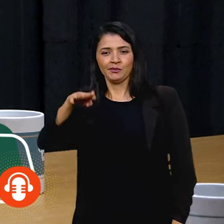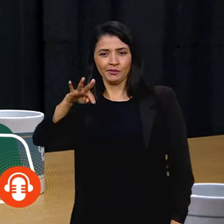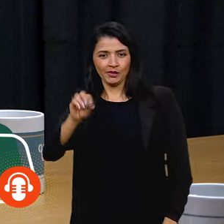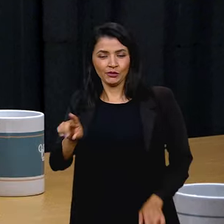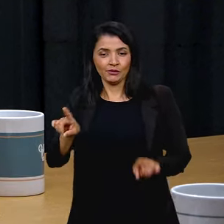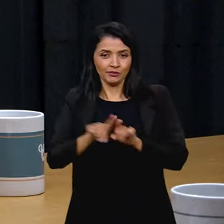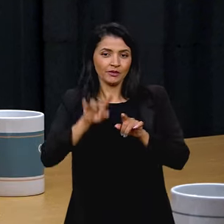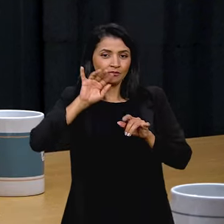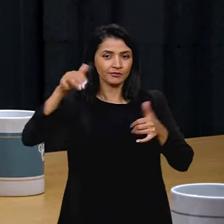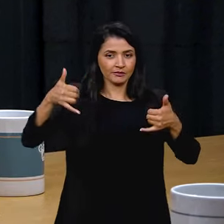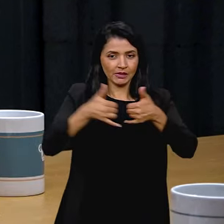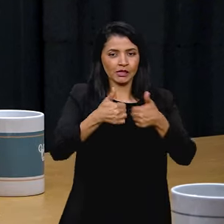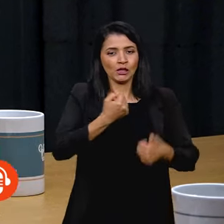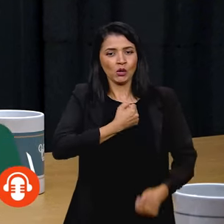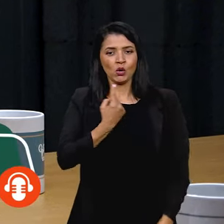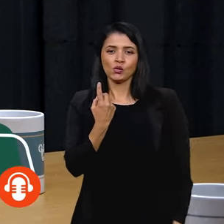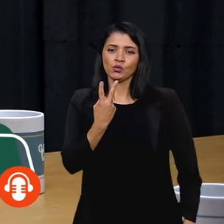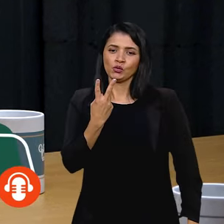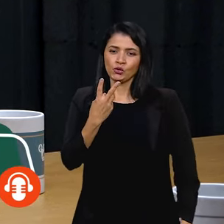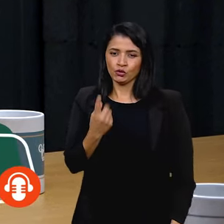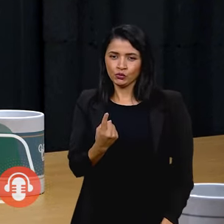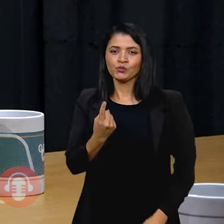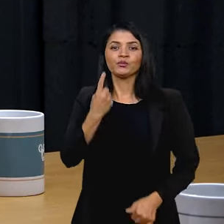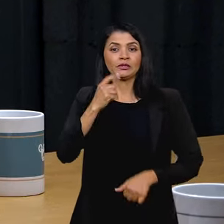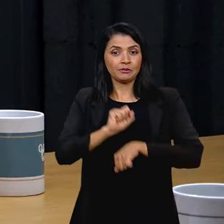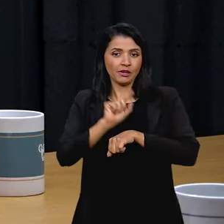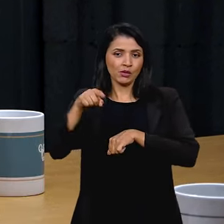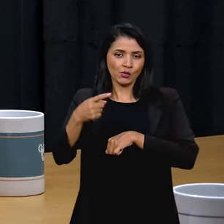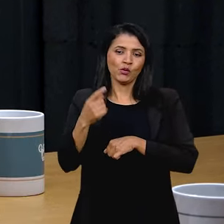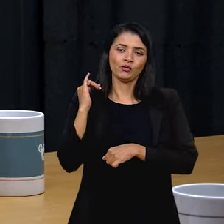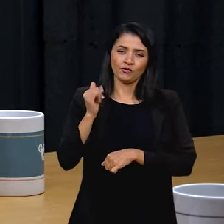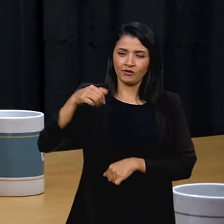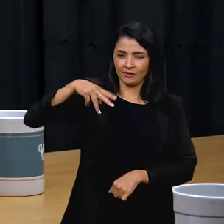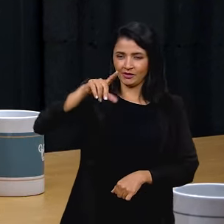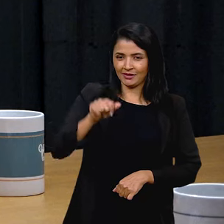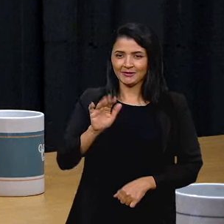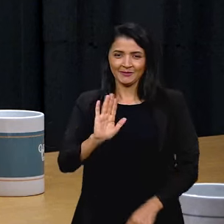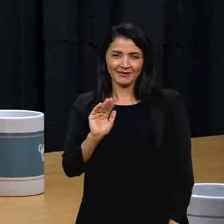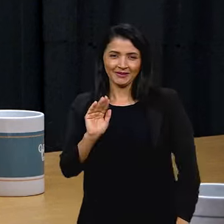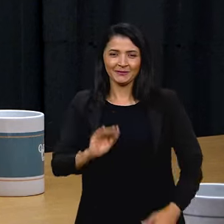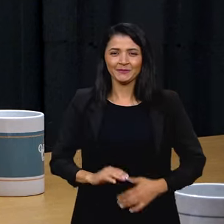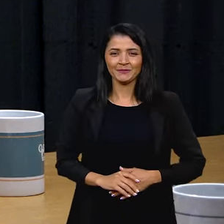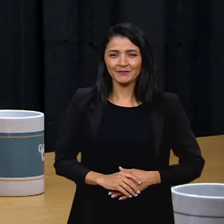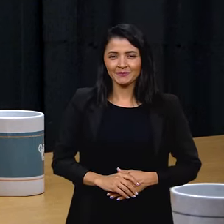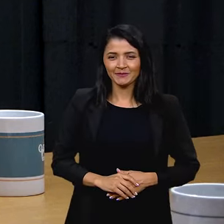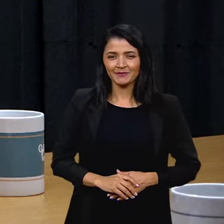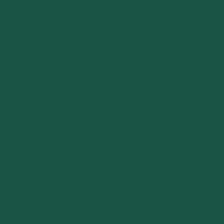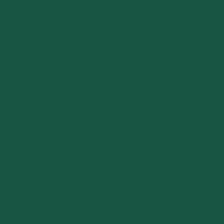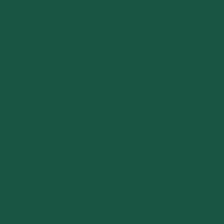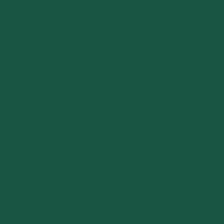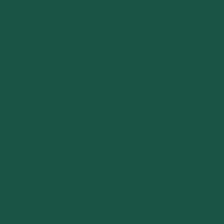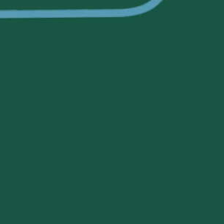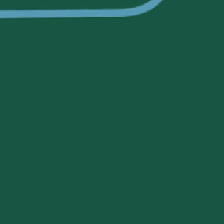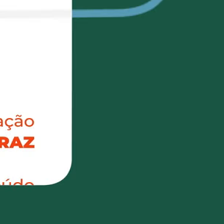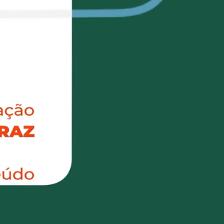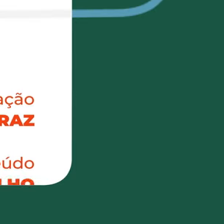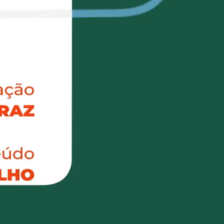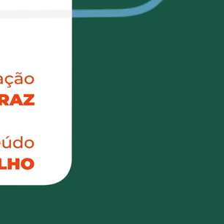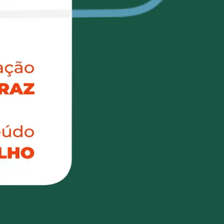tem também o Disc social pelo número 121 Eu espero vocês no próximo fala MDS até